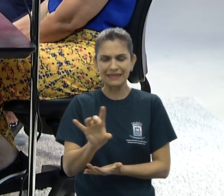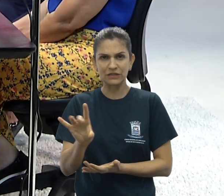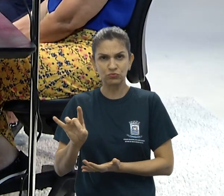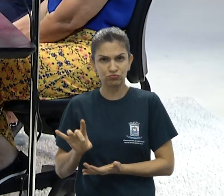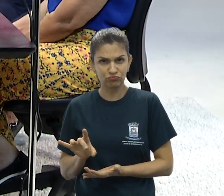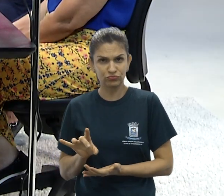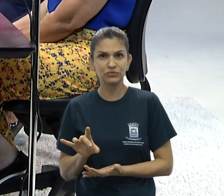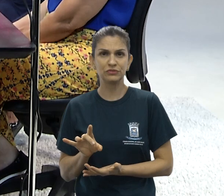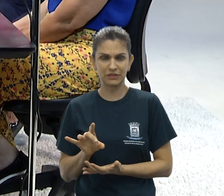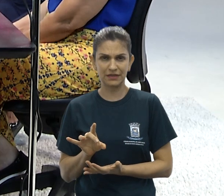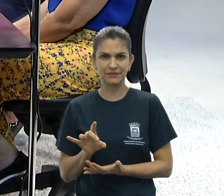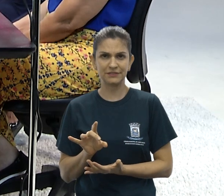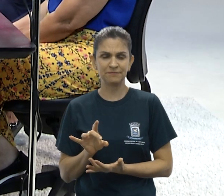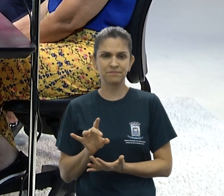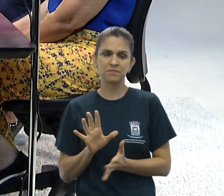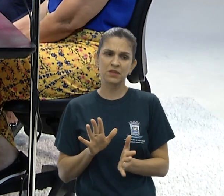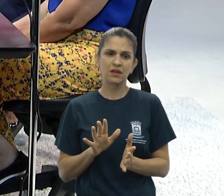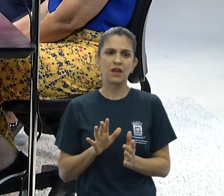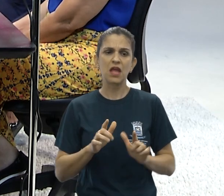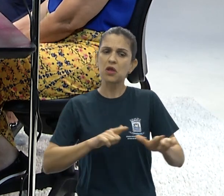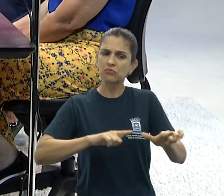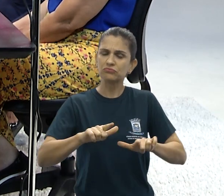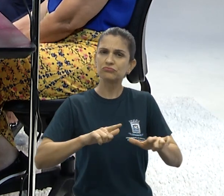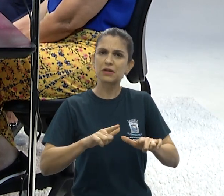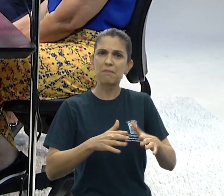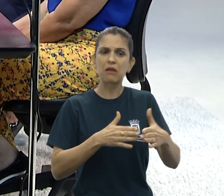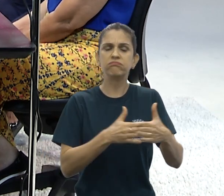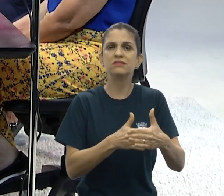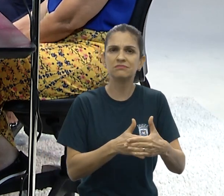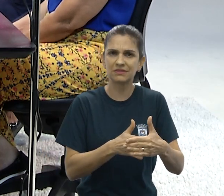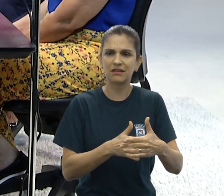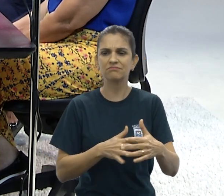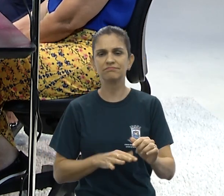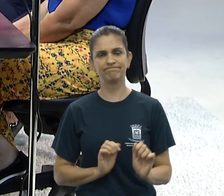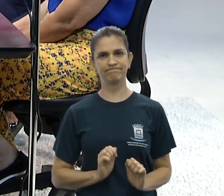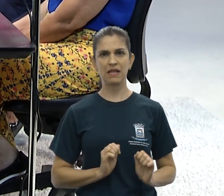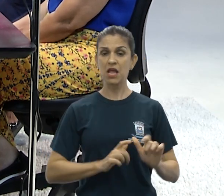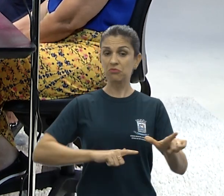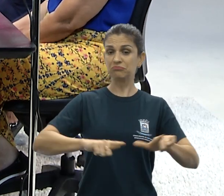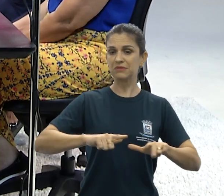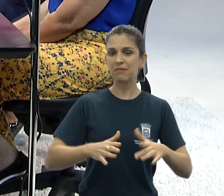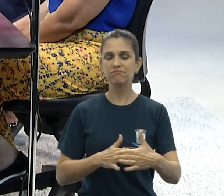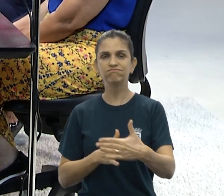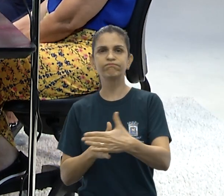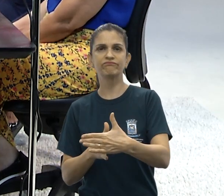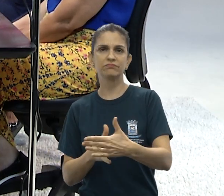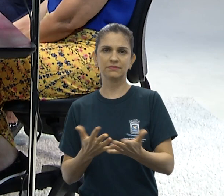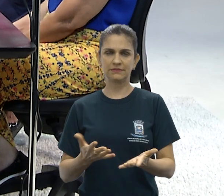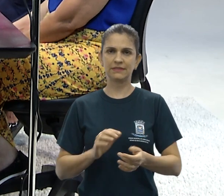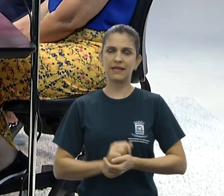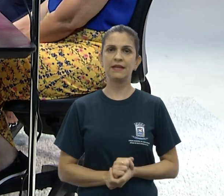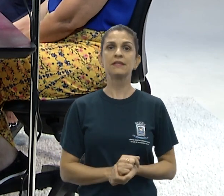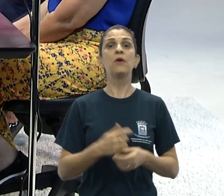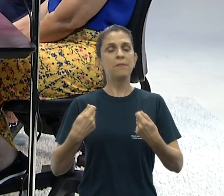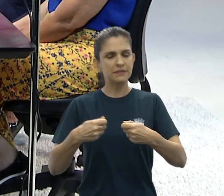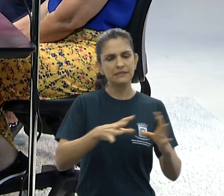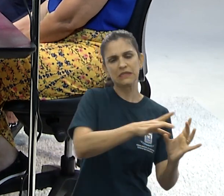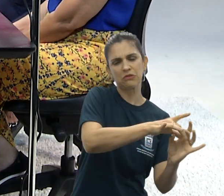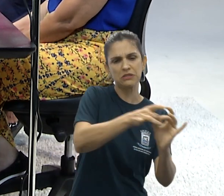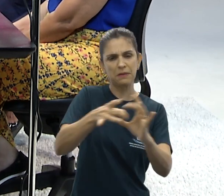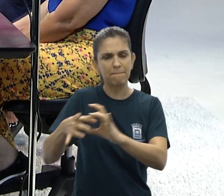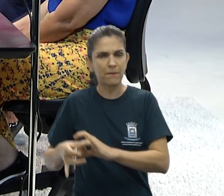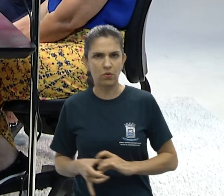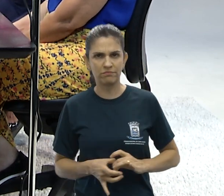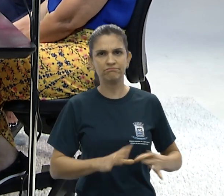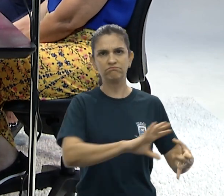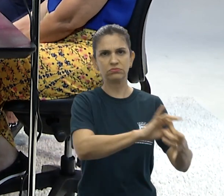o serviço até um alcance. Então, eles interdependem entre si para que o tratamento possa ser